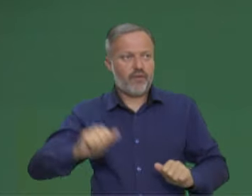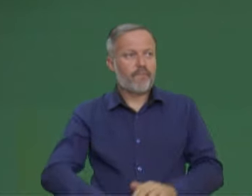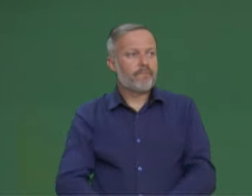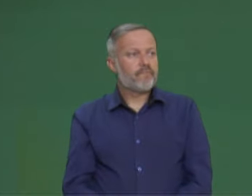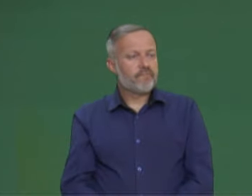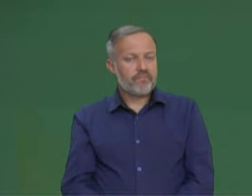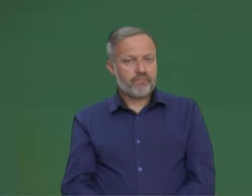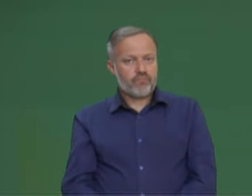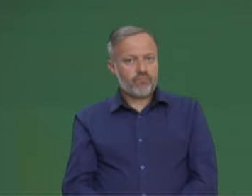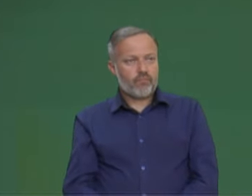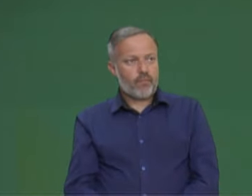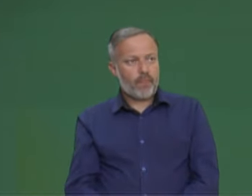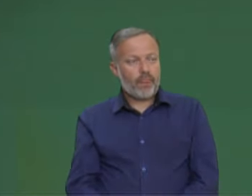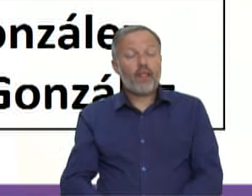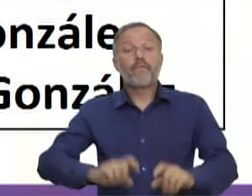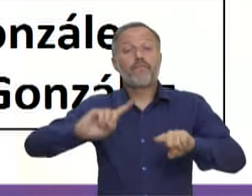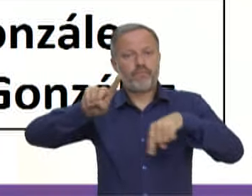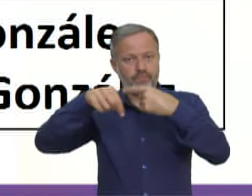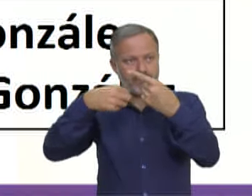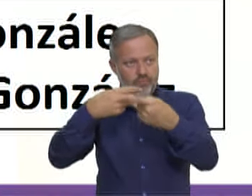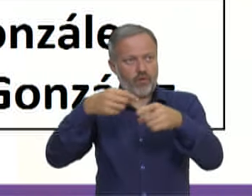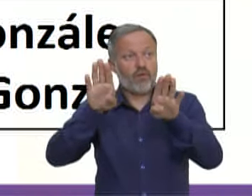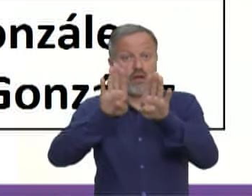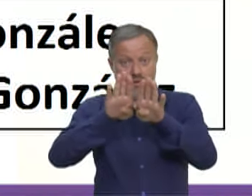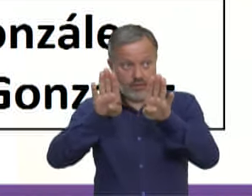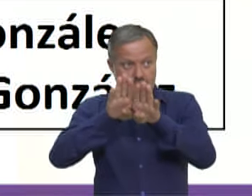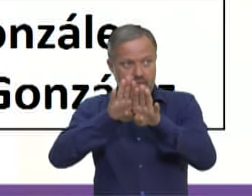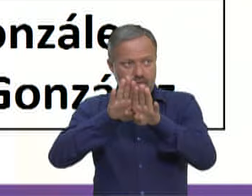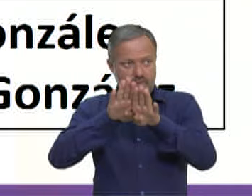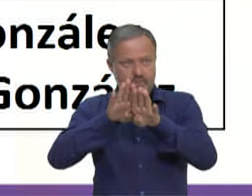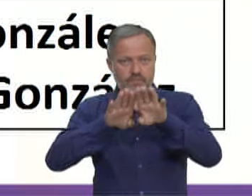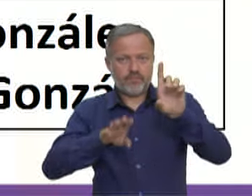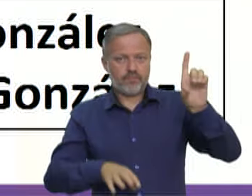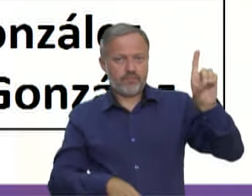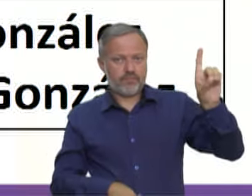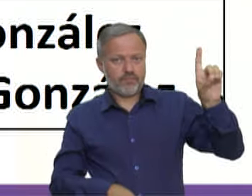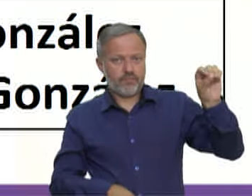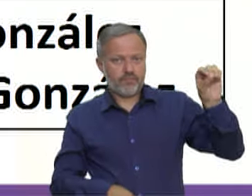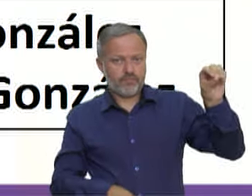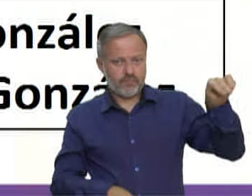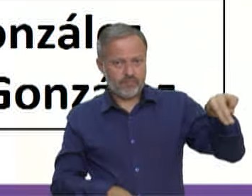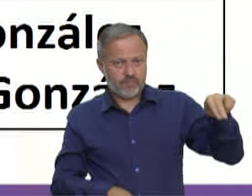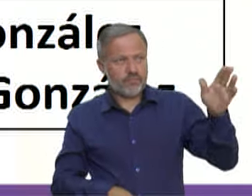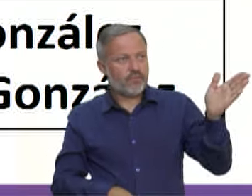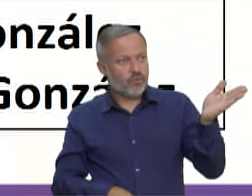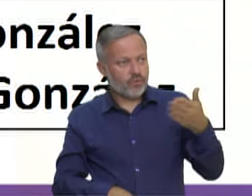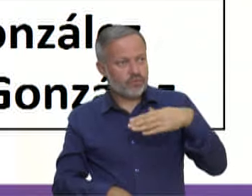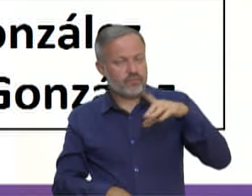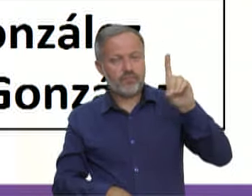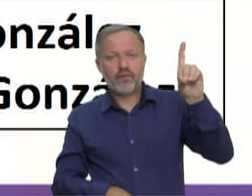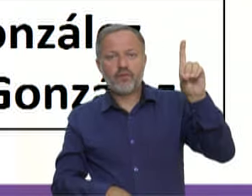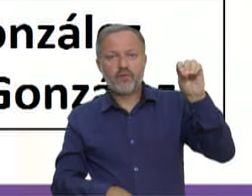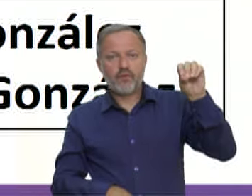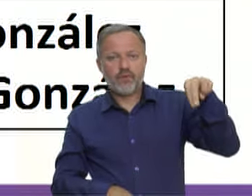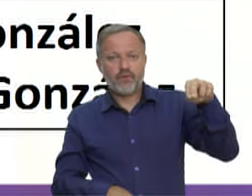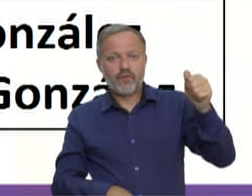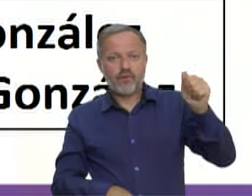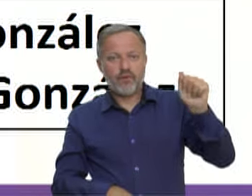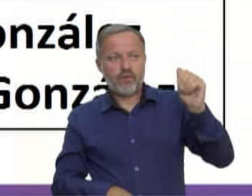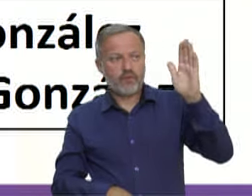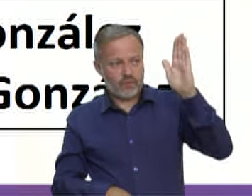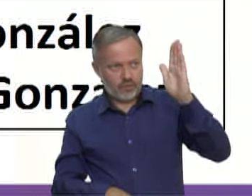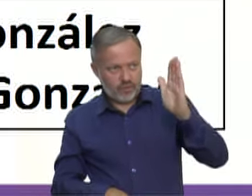Há outras formas de tratamento, igual em português. Don, doña e mais um nome. Don